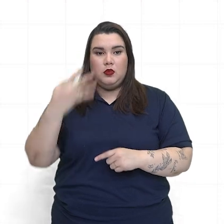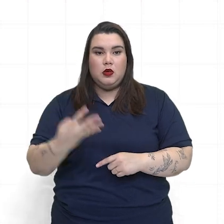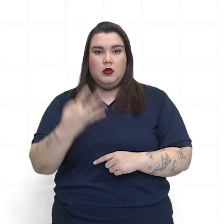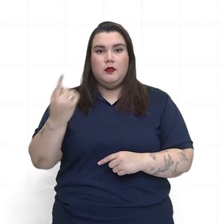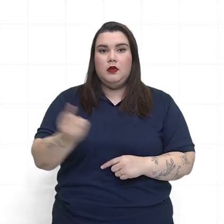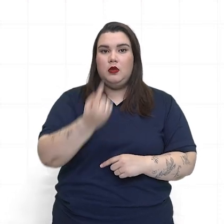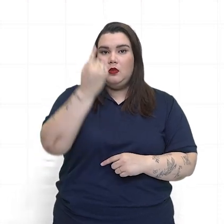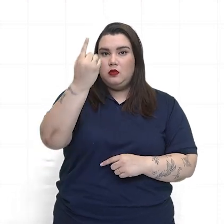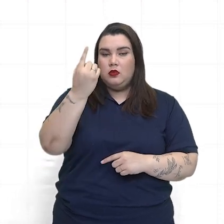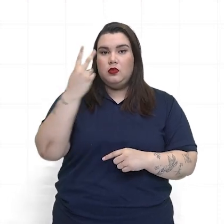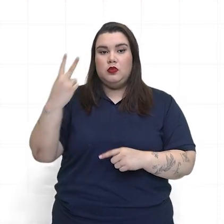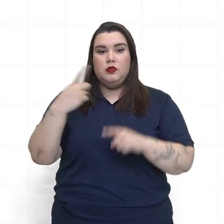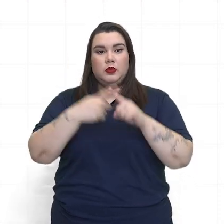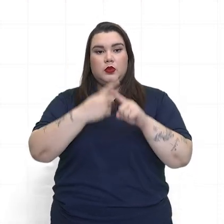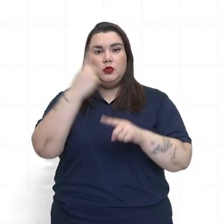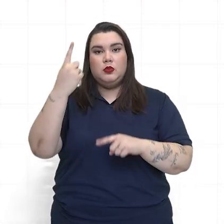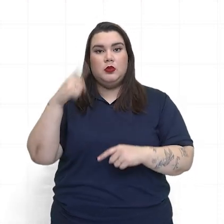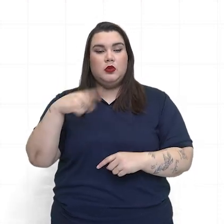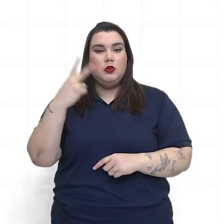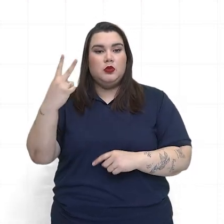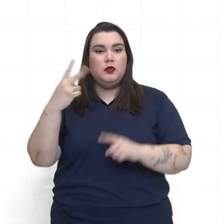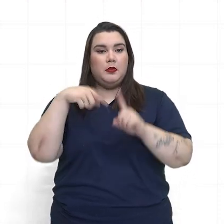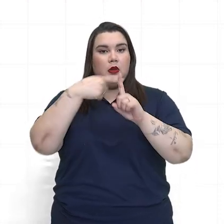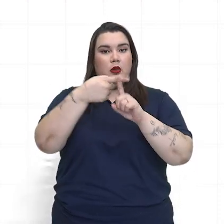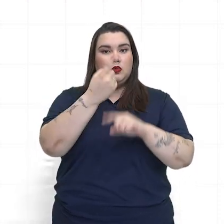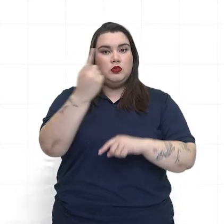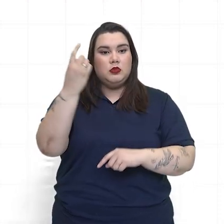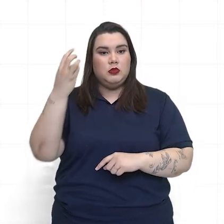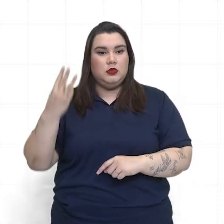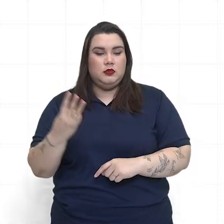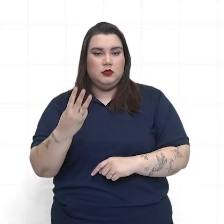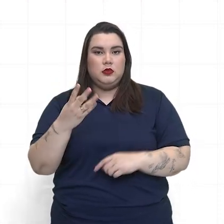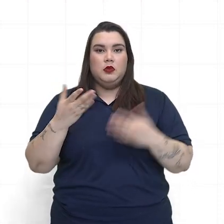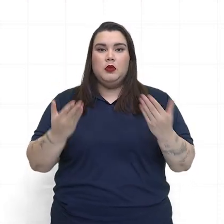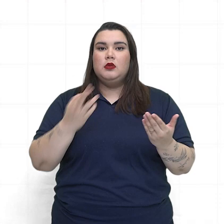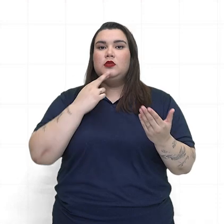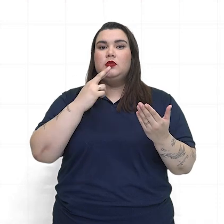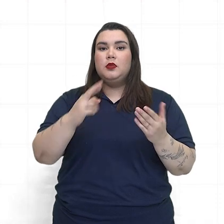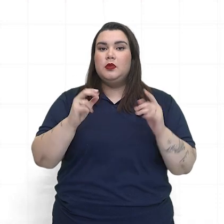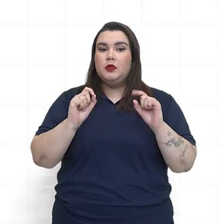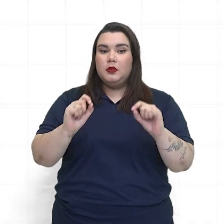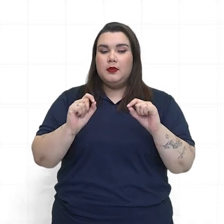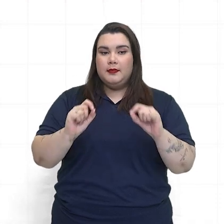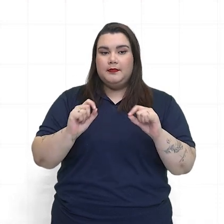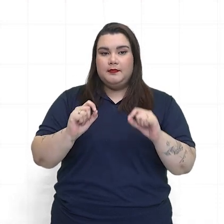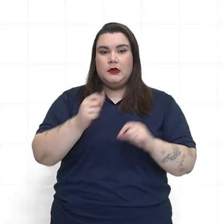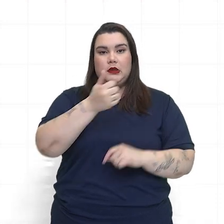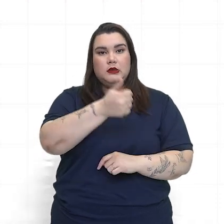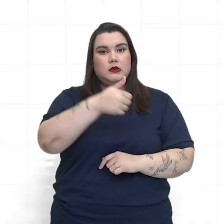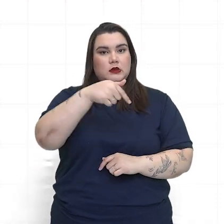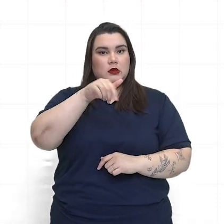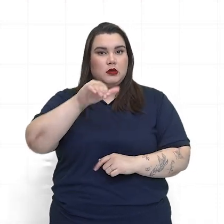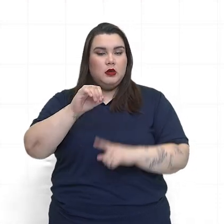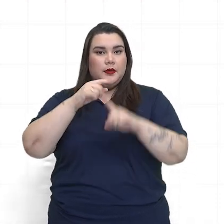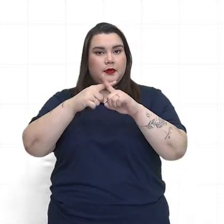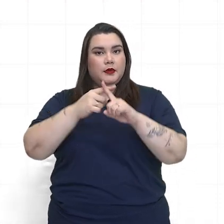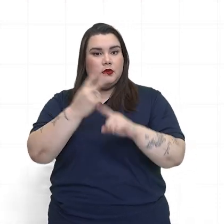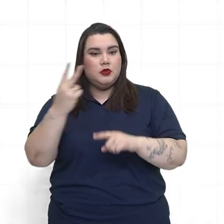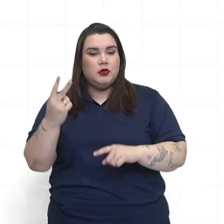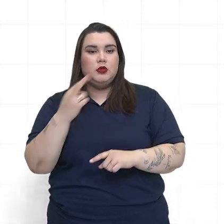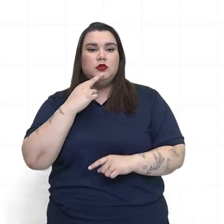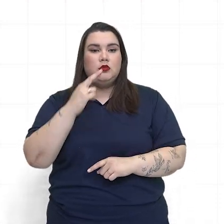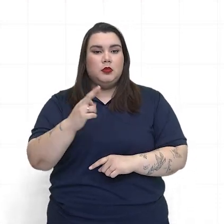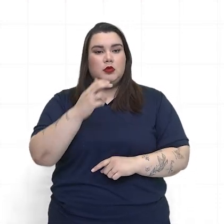ó. 2 vezes 1, 2 e 1, 3. Ou seja, então pronto, olha lá. A